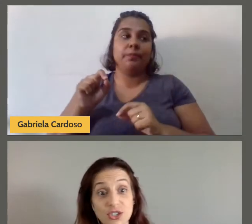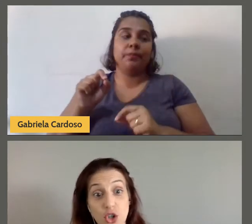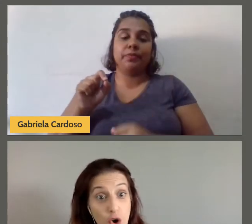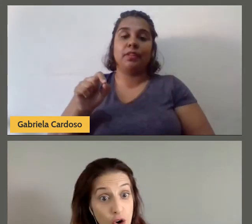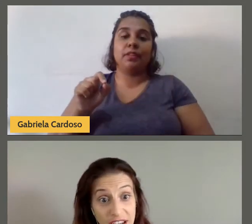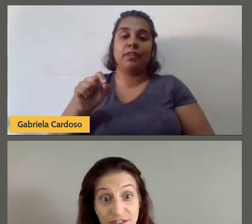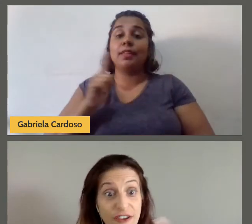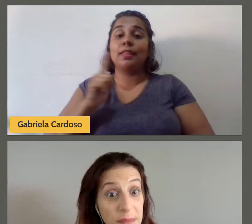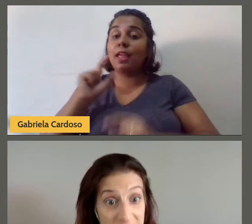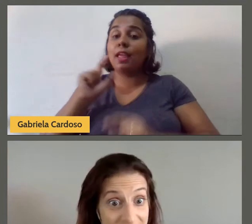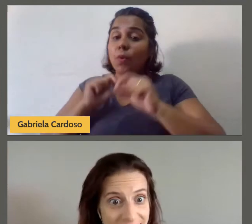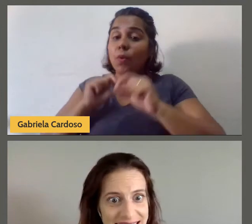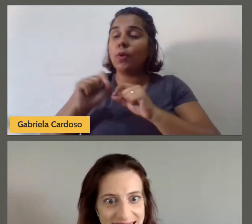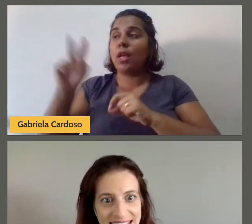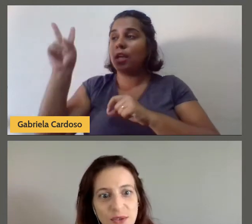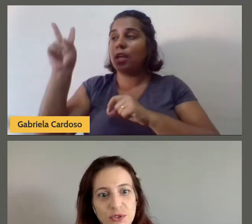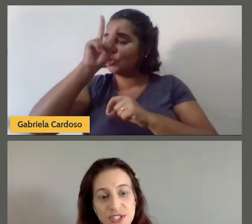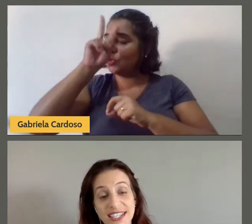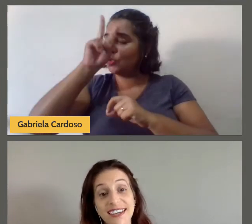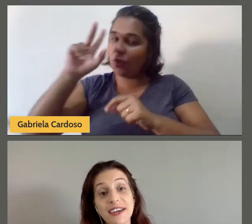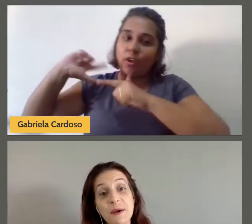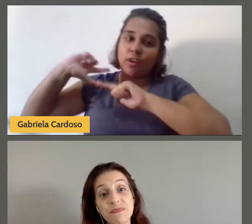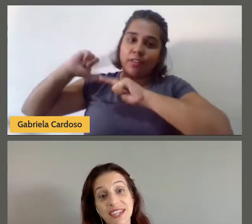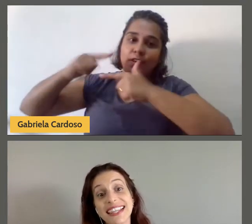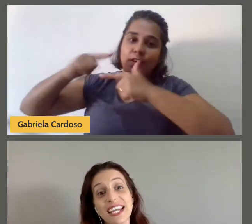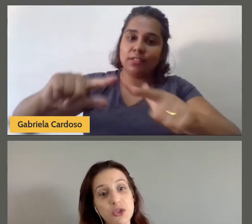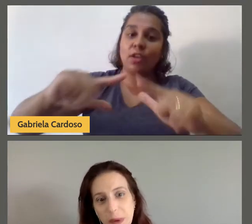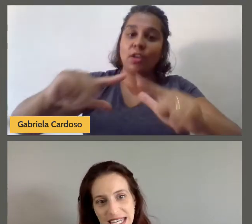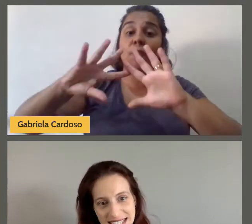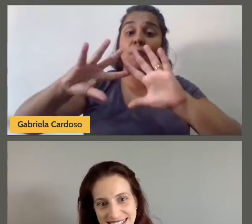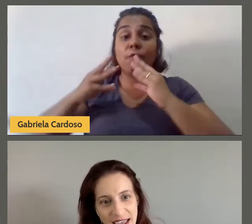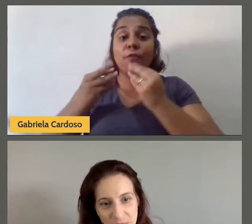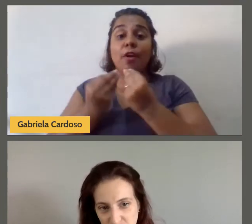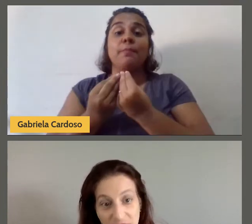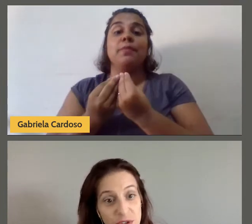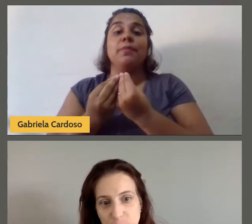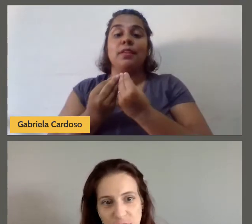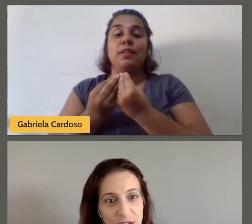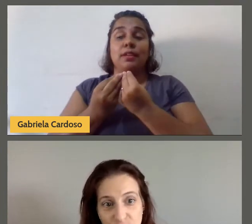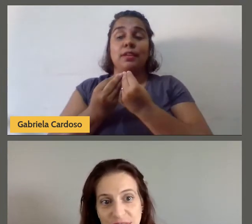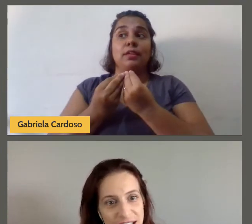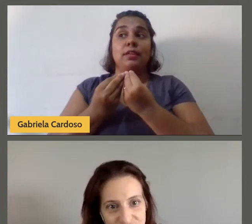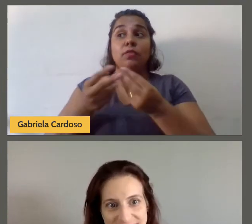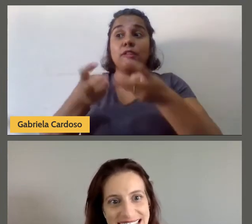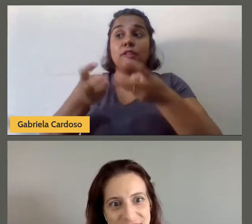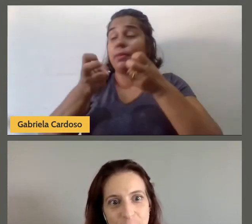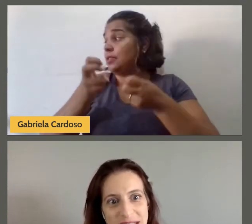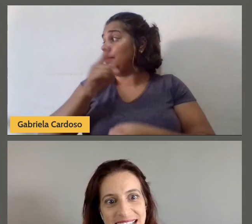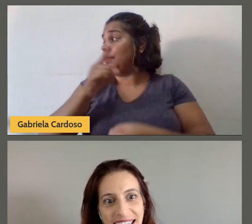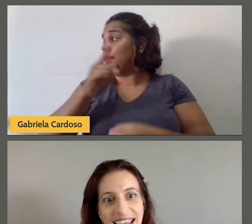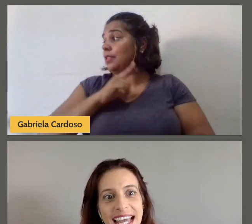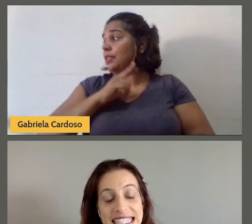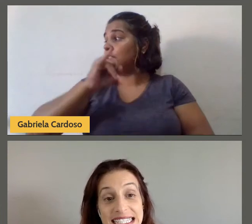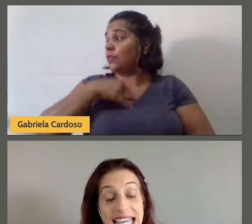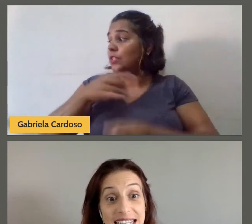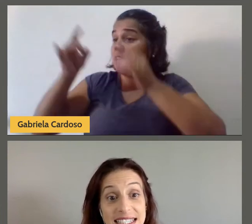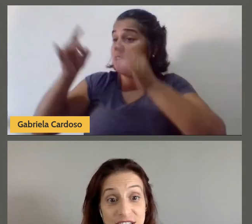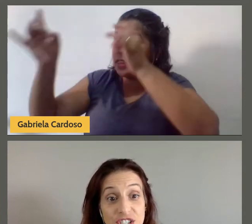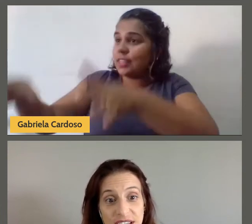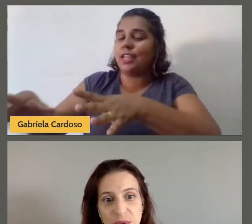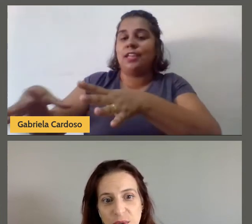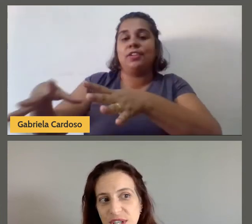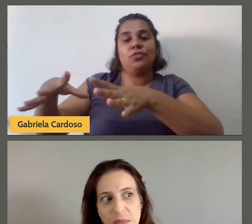origens, e a história, e família, etc., quando você deixa o país, né, por livre, espontânea vontade que seja, mas